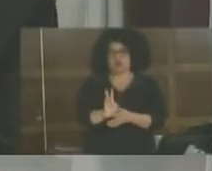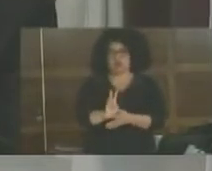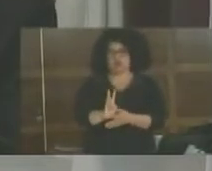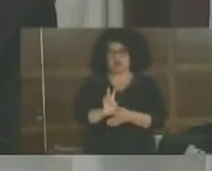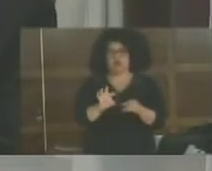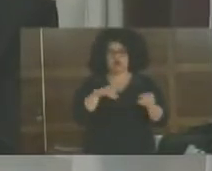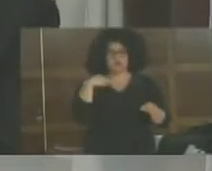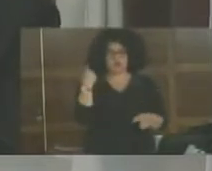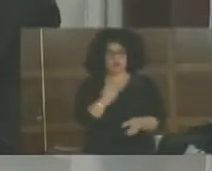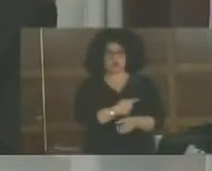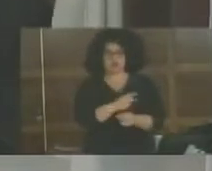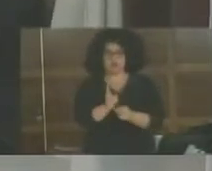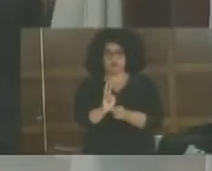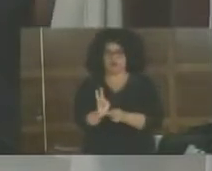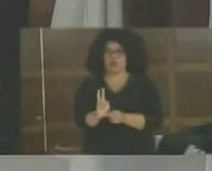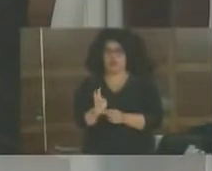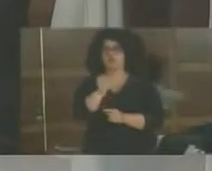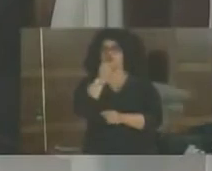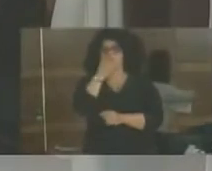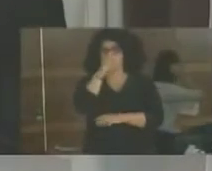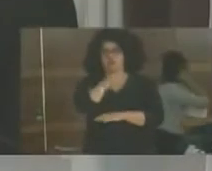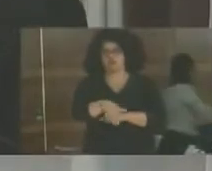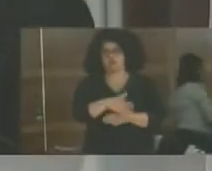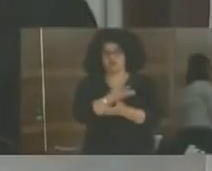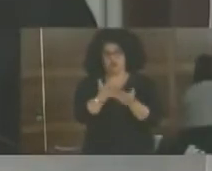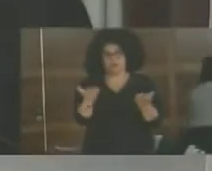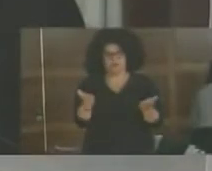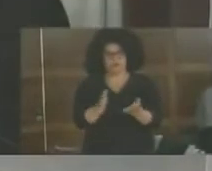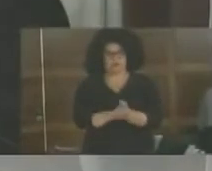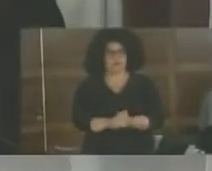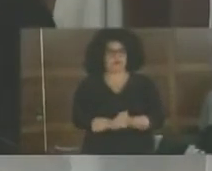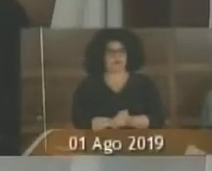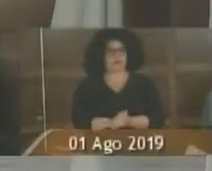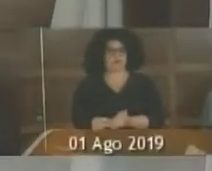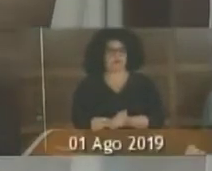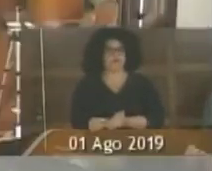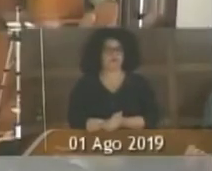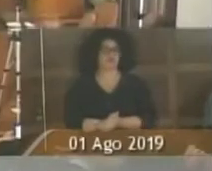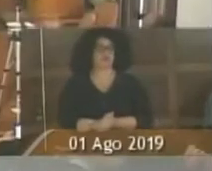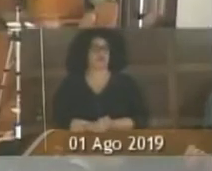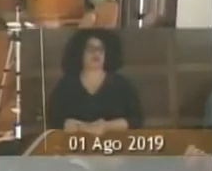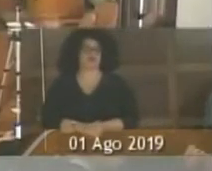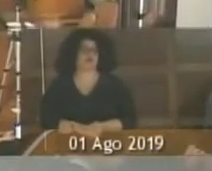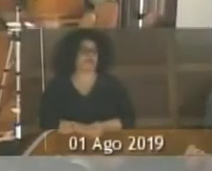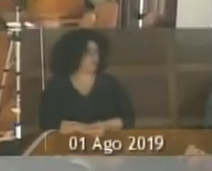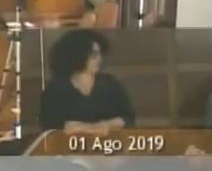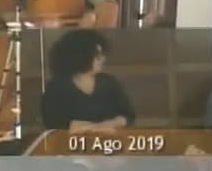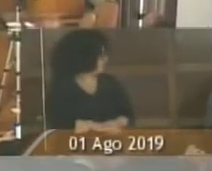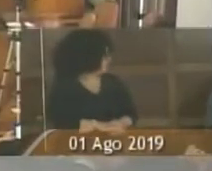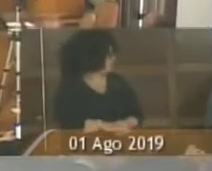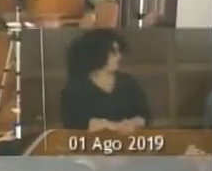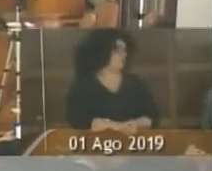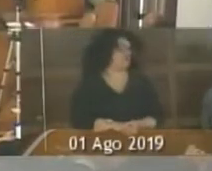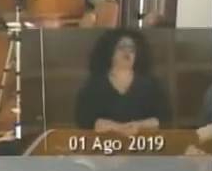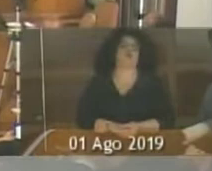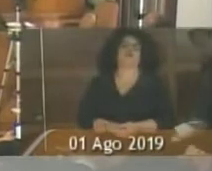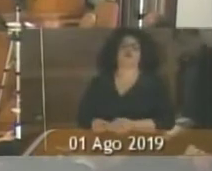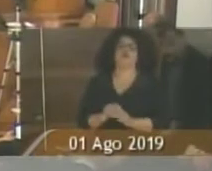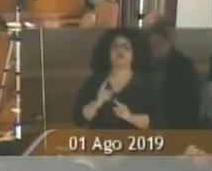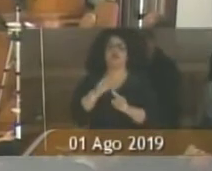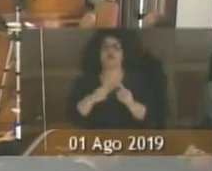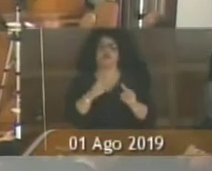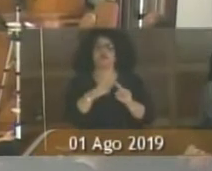todos nós vamos fiscalizar. Boa tarde a todos. Fico por aqui. Senhor presidente... por favor, só com relação ao que o vereador